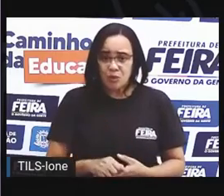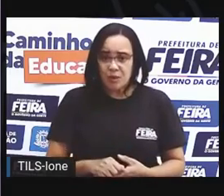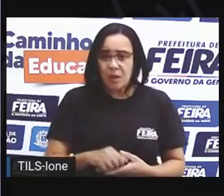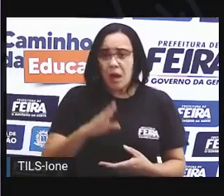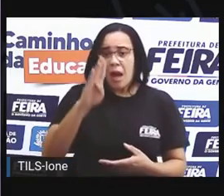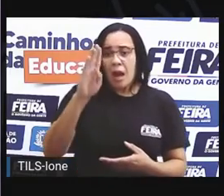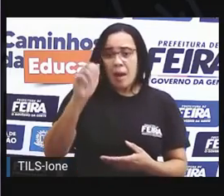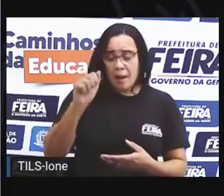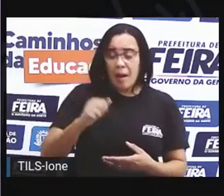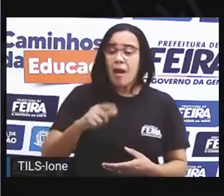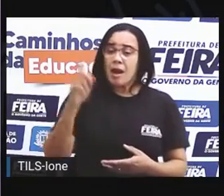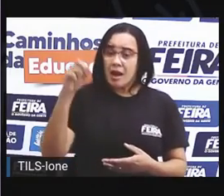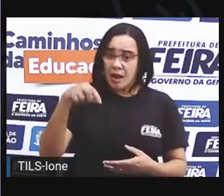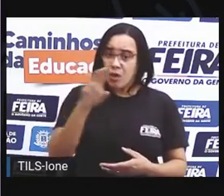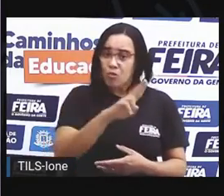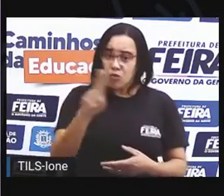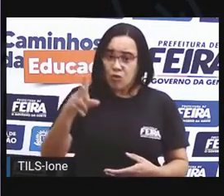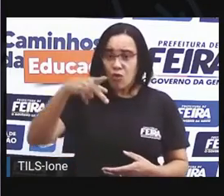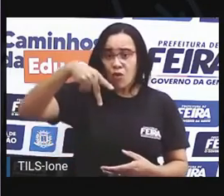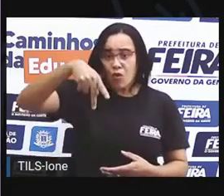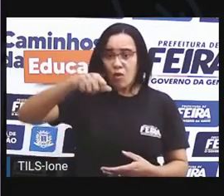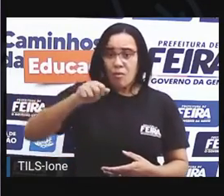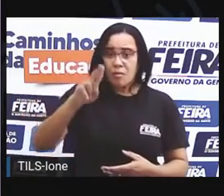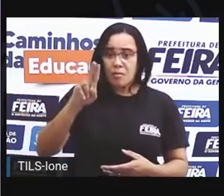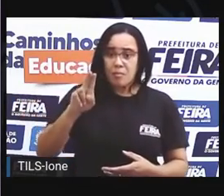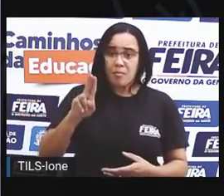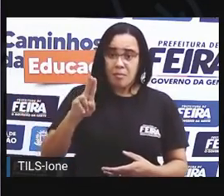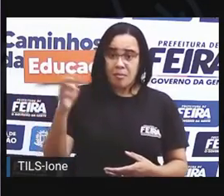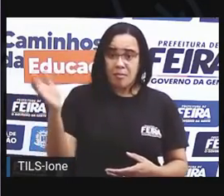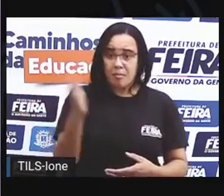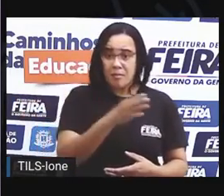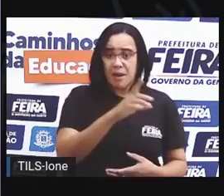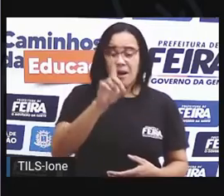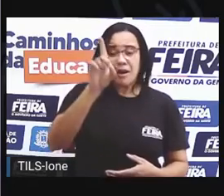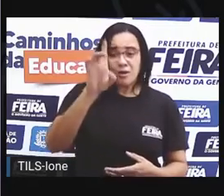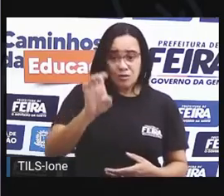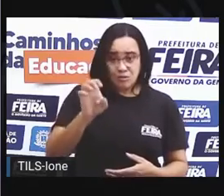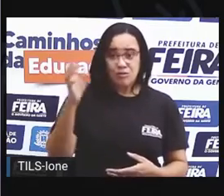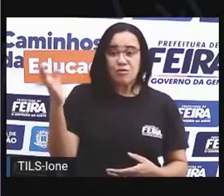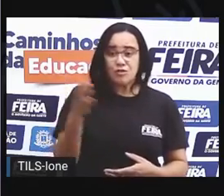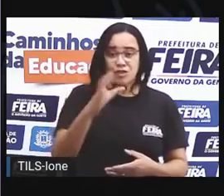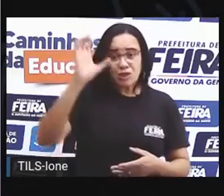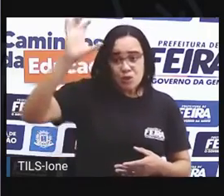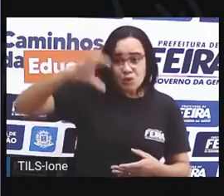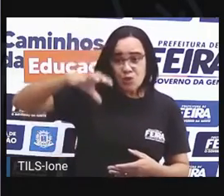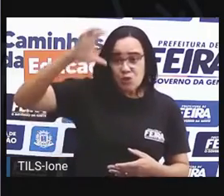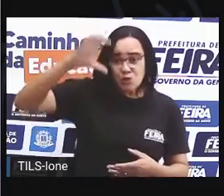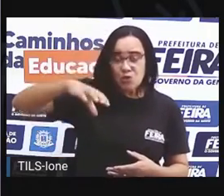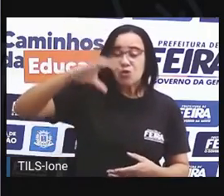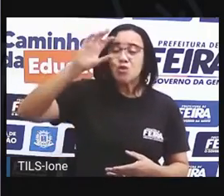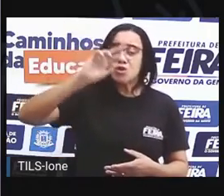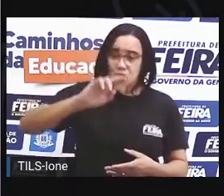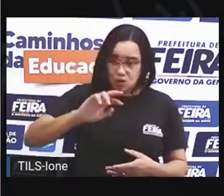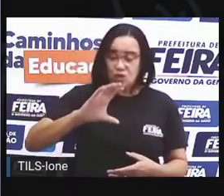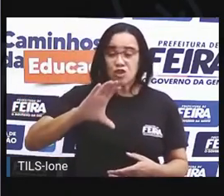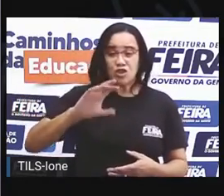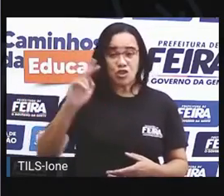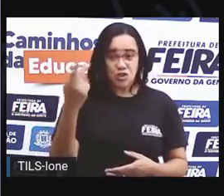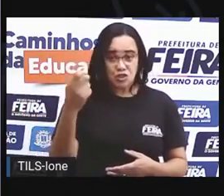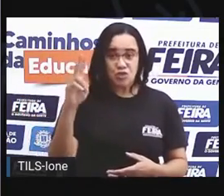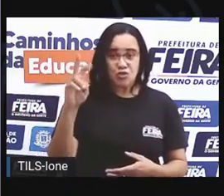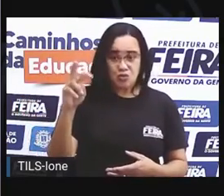chuva. Pau de chuva, meninada. Pode segurar, Procy? Pode sim. Olha só, meninada, como ele